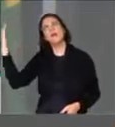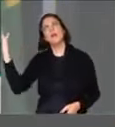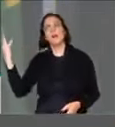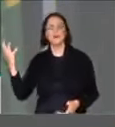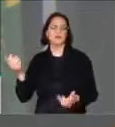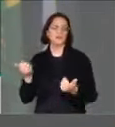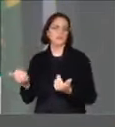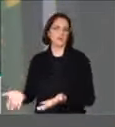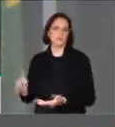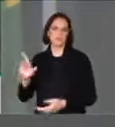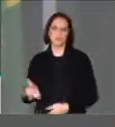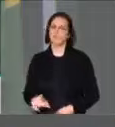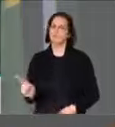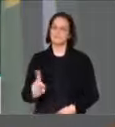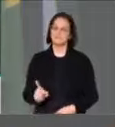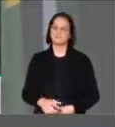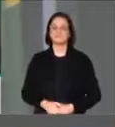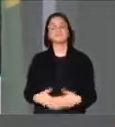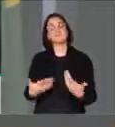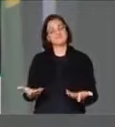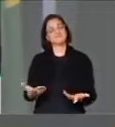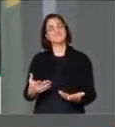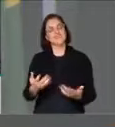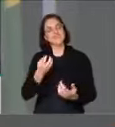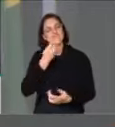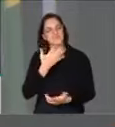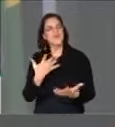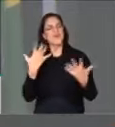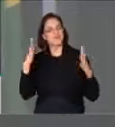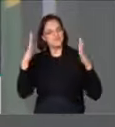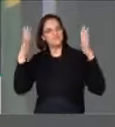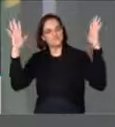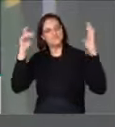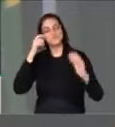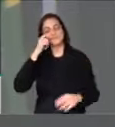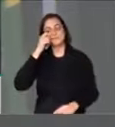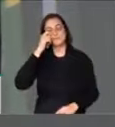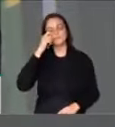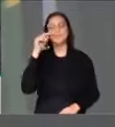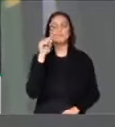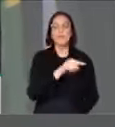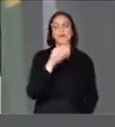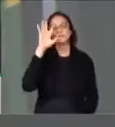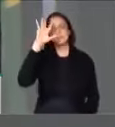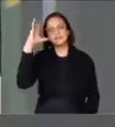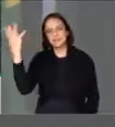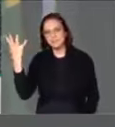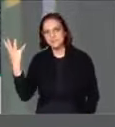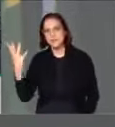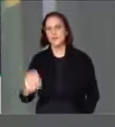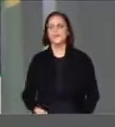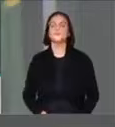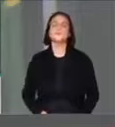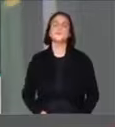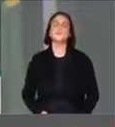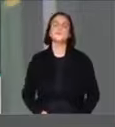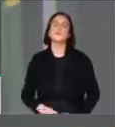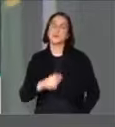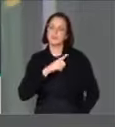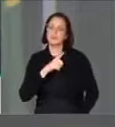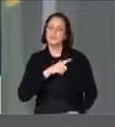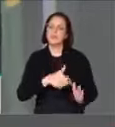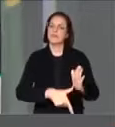E isso nós temos que celebrar. Temos que celebrar o fato de que essa decisão veio depois de outras que,